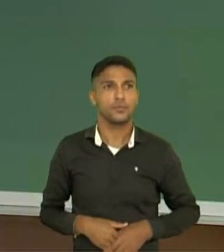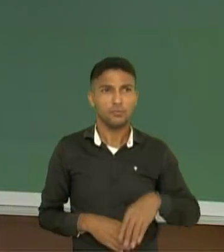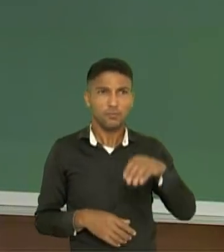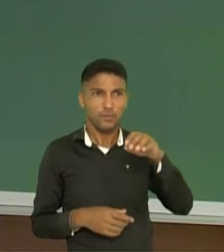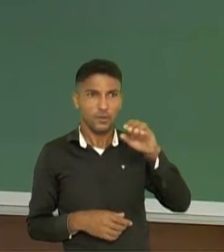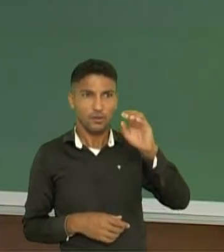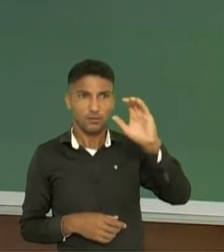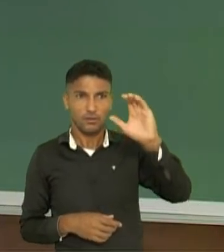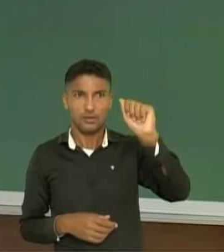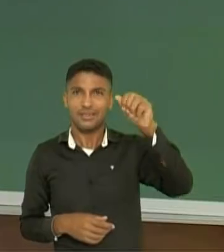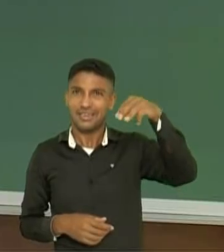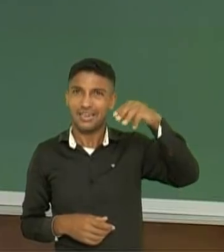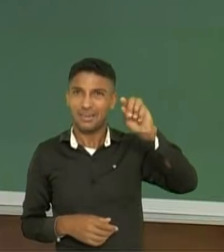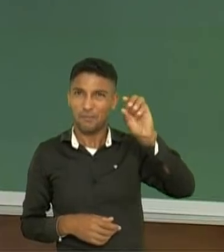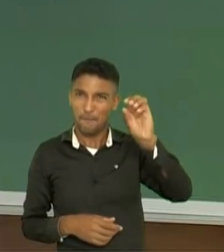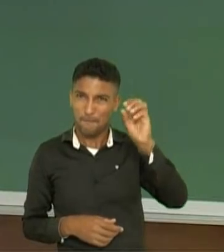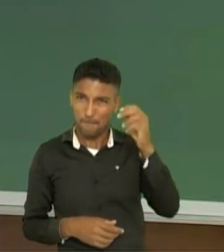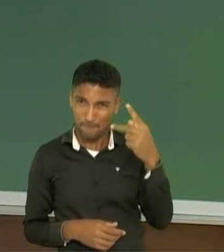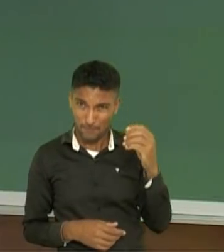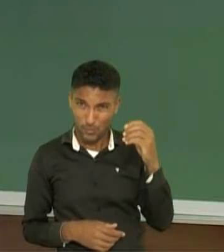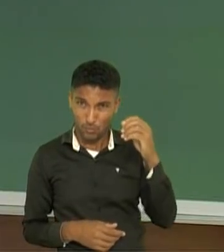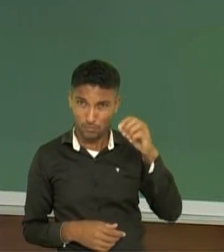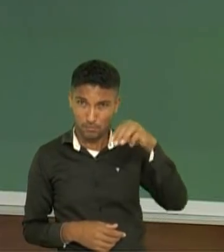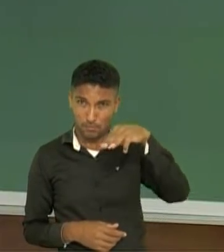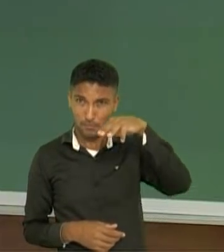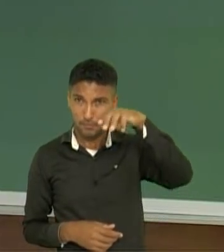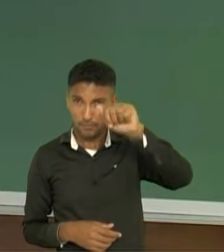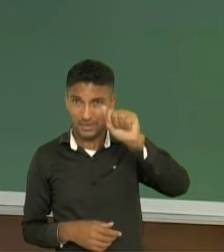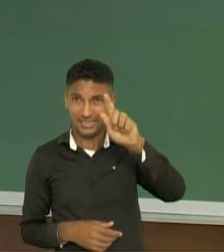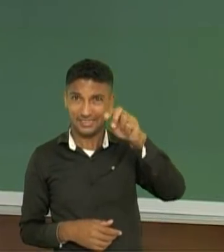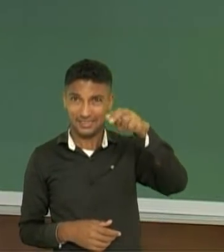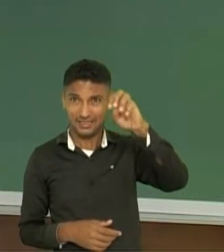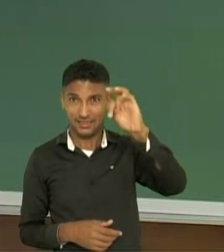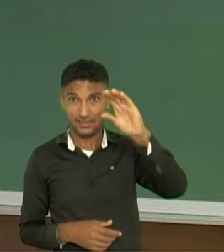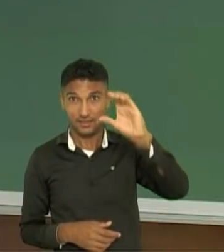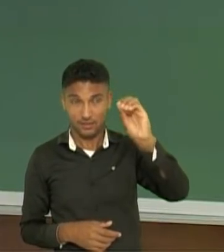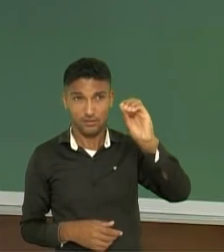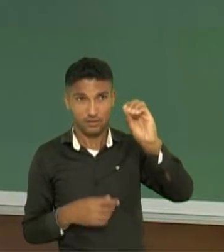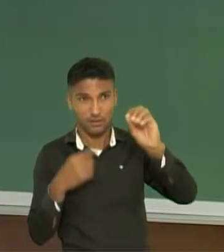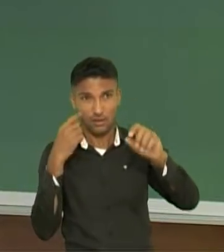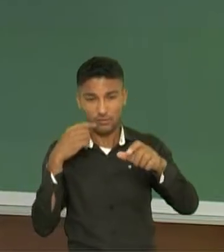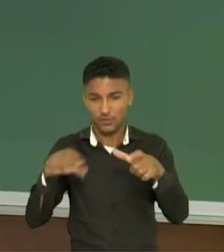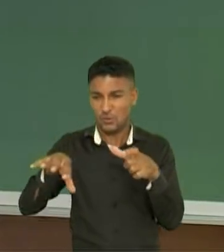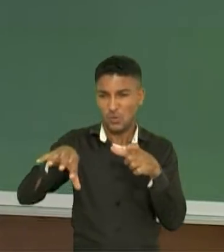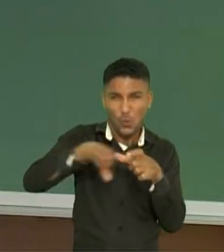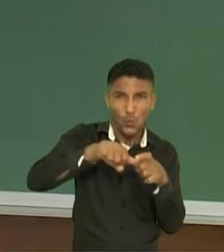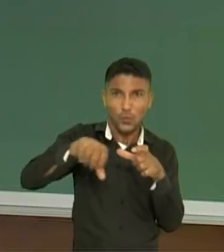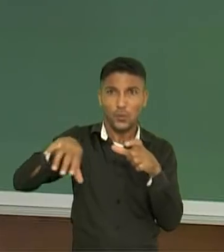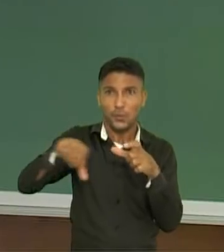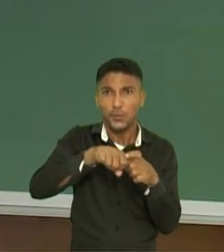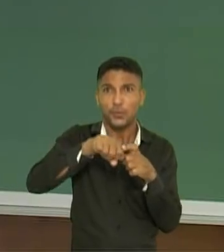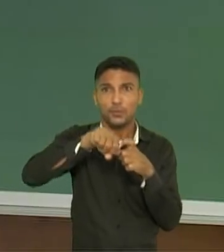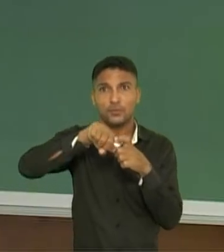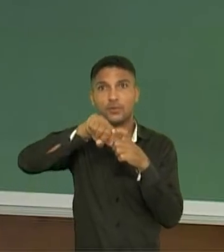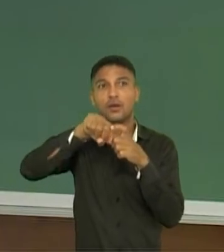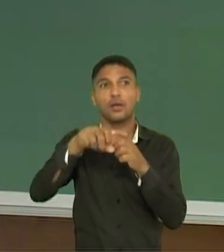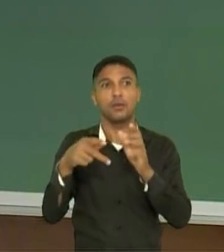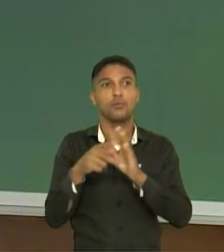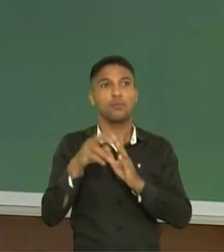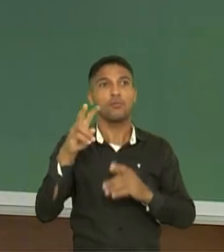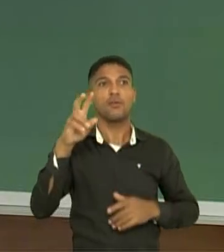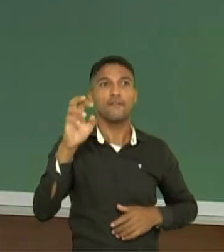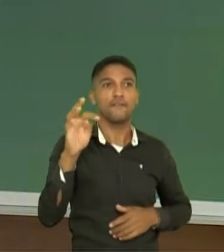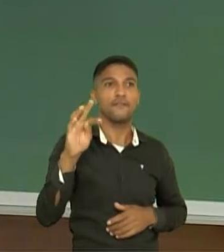vetoriais. Certo? Então, o campo elétrico, o campo magnético, certo? O campo gravitacional, todos eles são grandezas